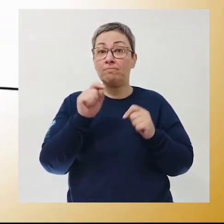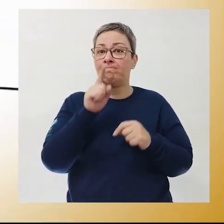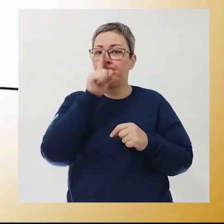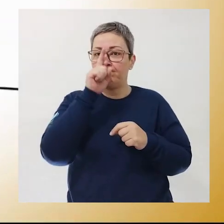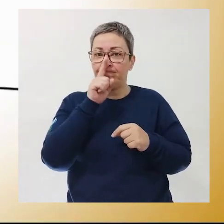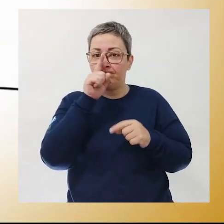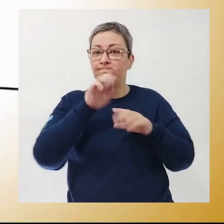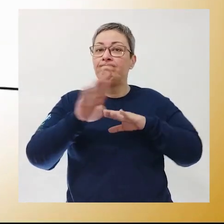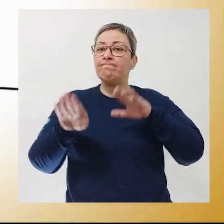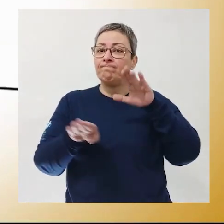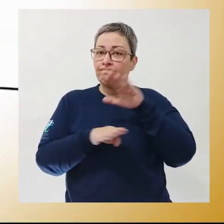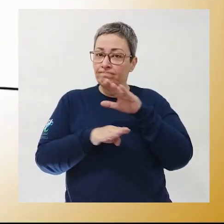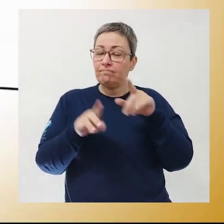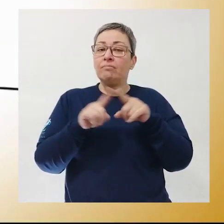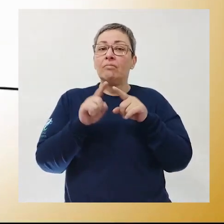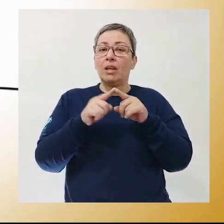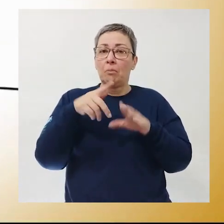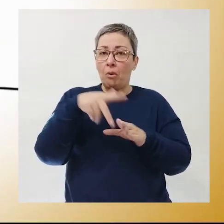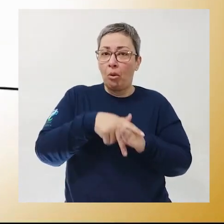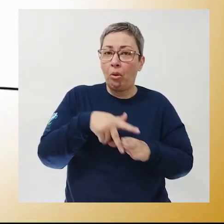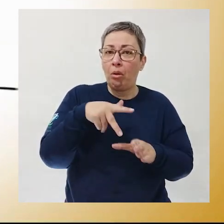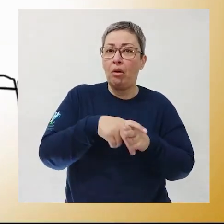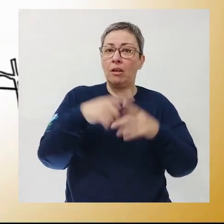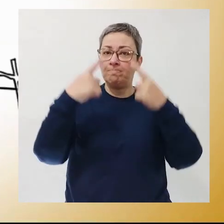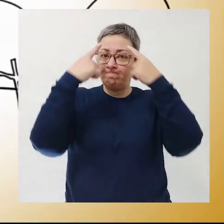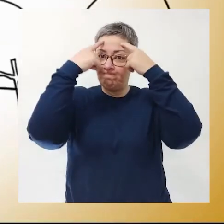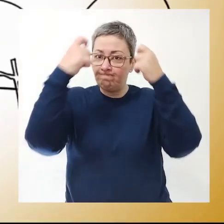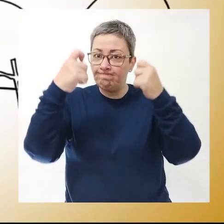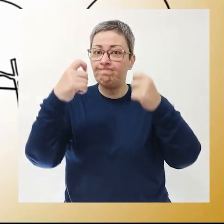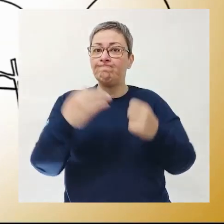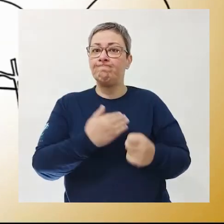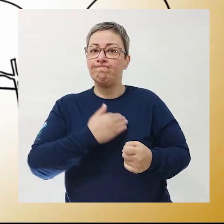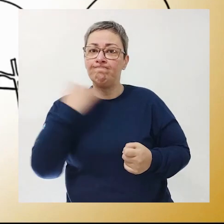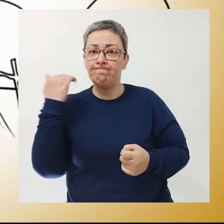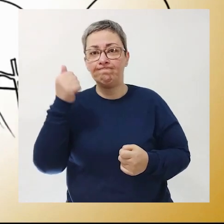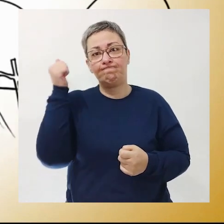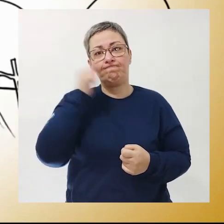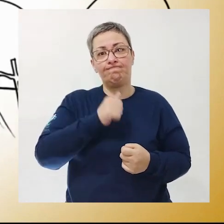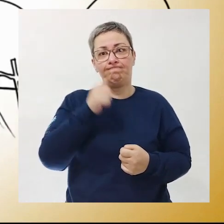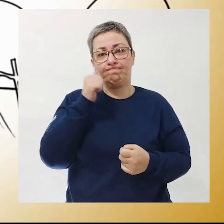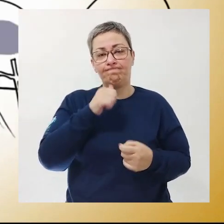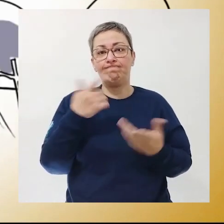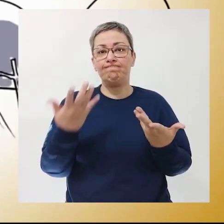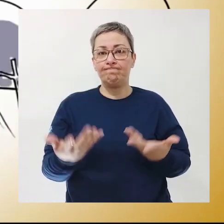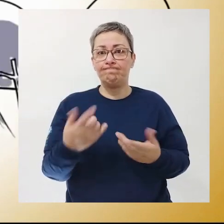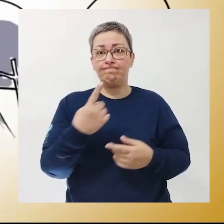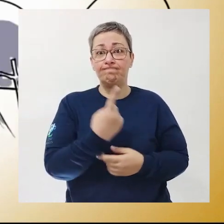O perigo é que essa desigualdade explora, violenta e mata mulheres.